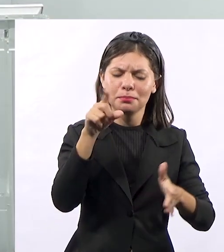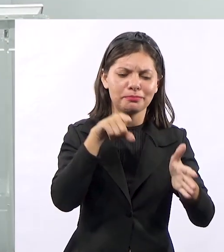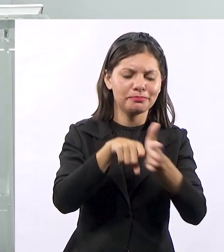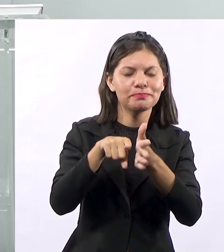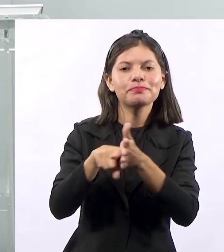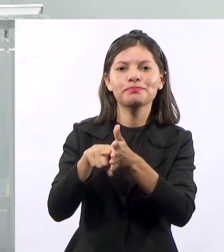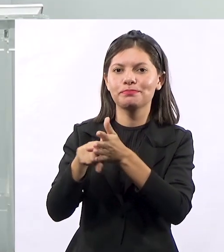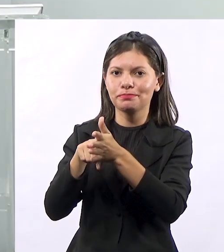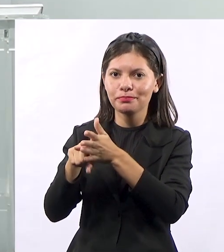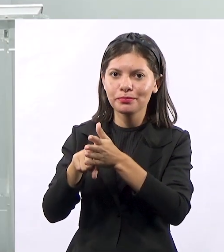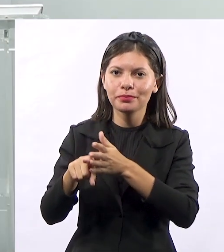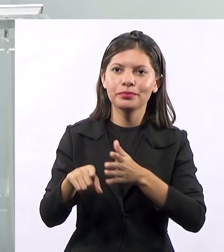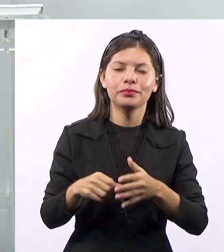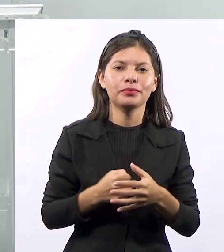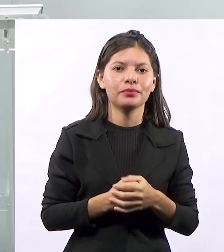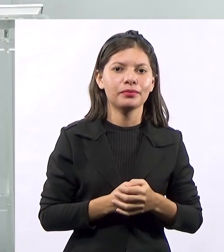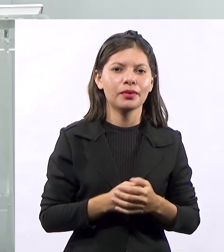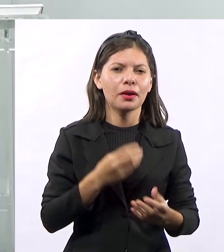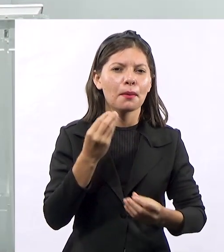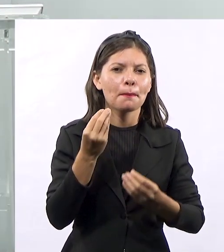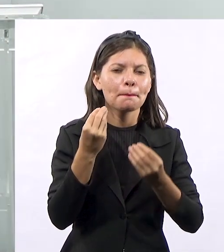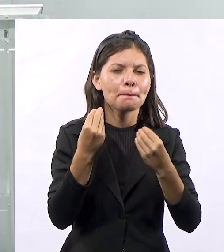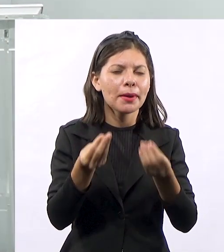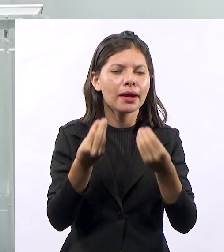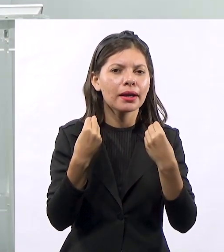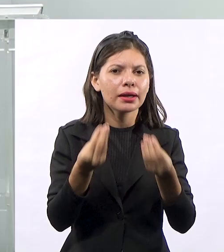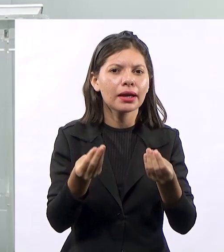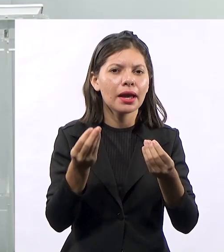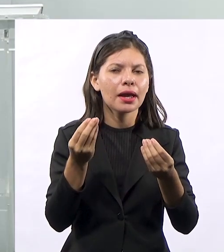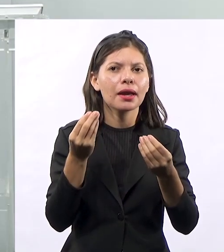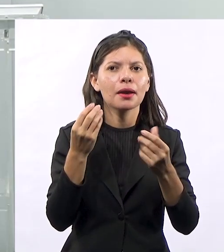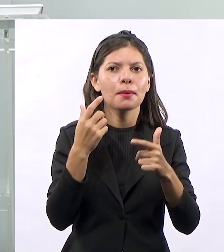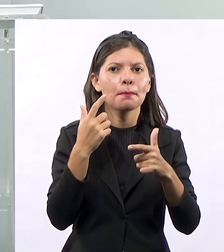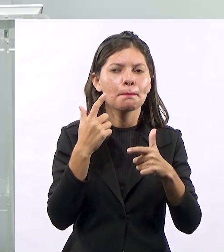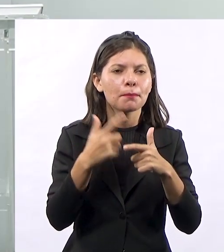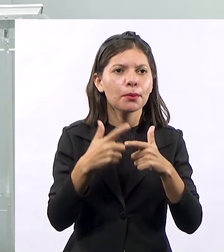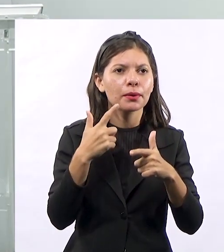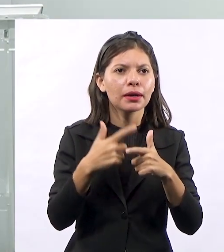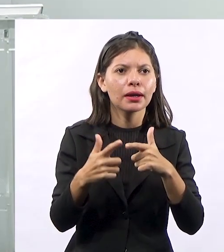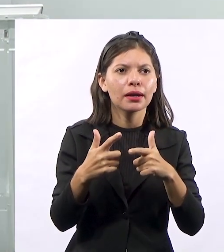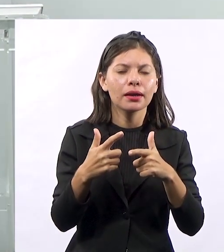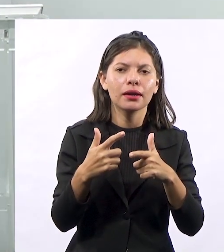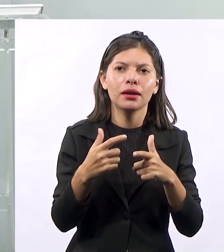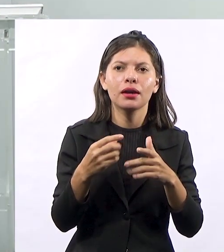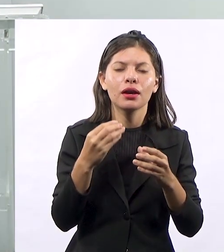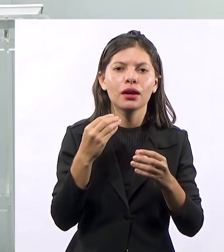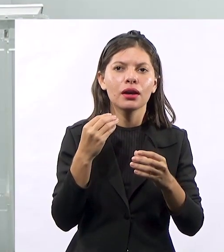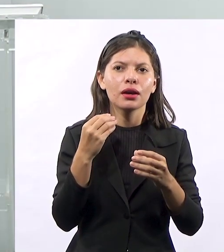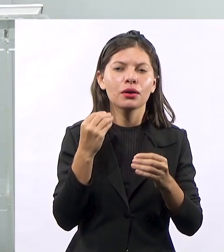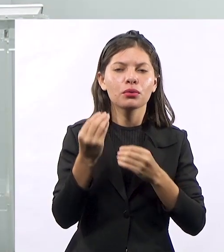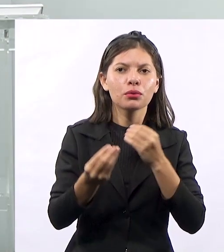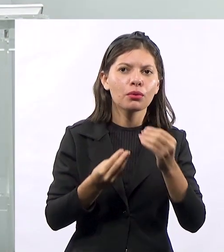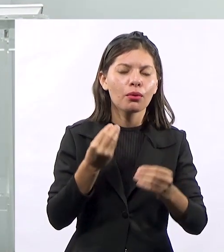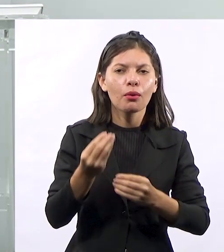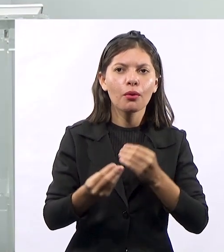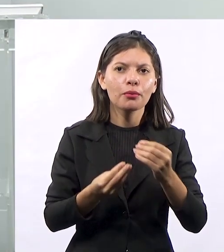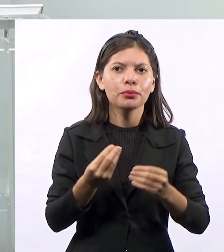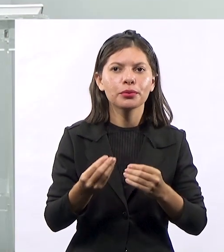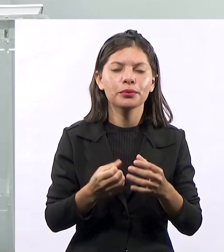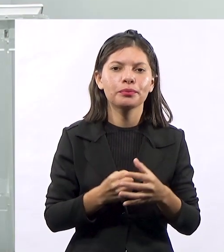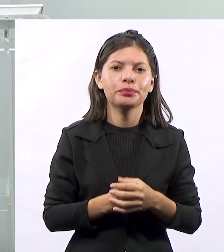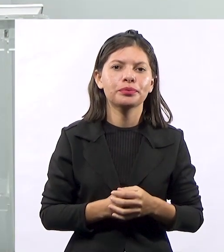sabe como elaborar um problema. Ele sempre começa com uma pergunta. Então, para quê, por quê, quando, em